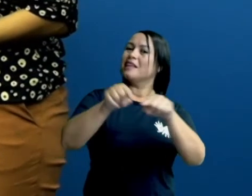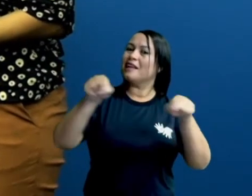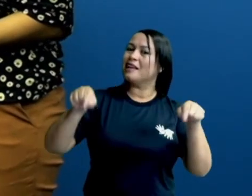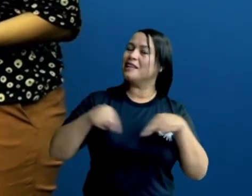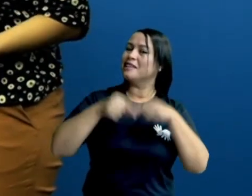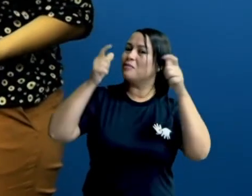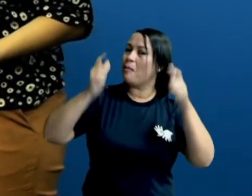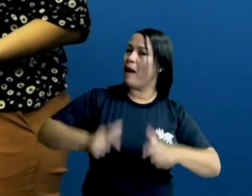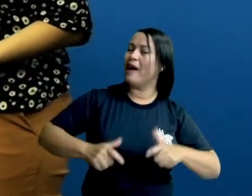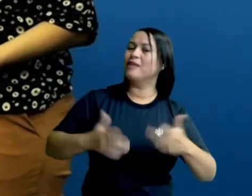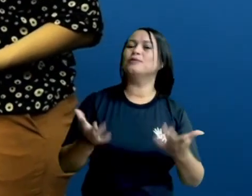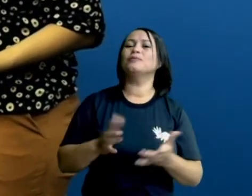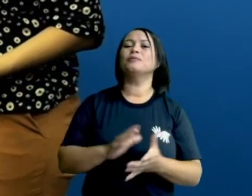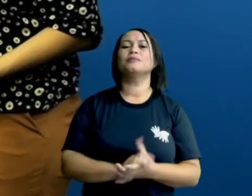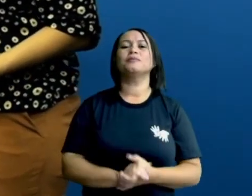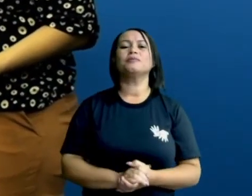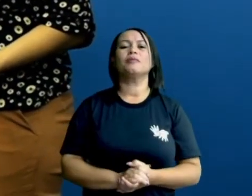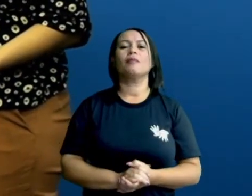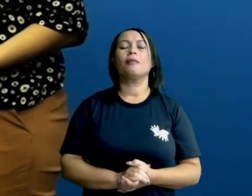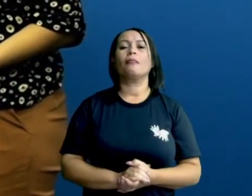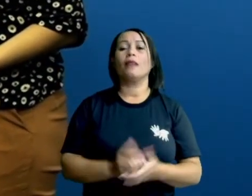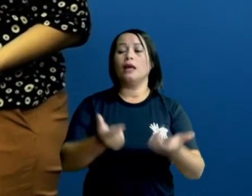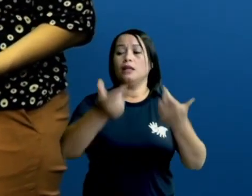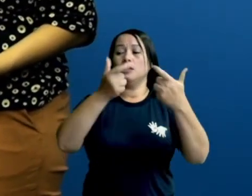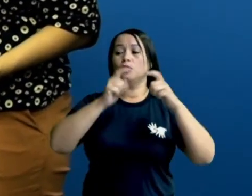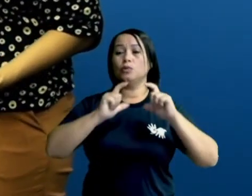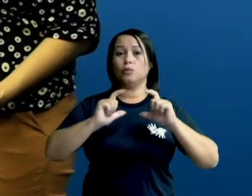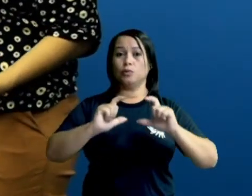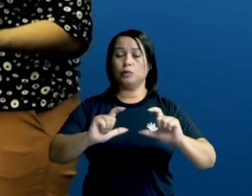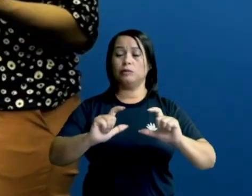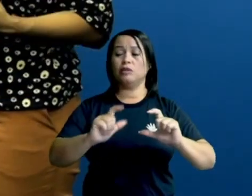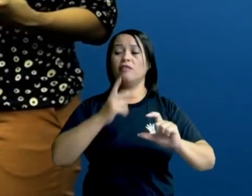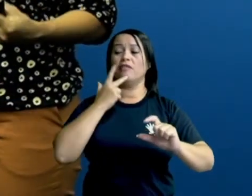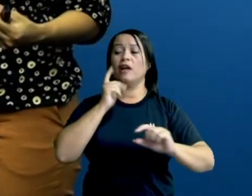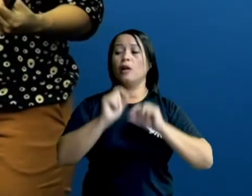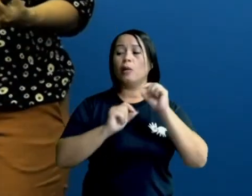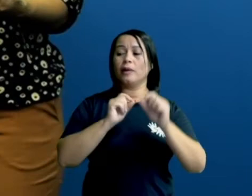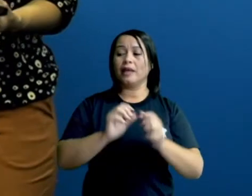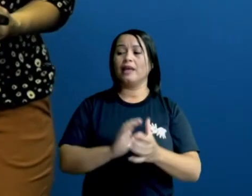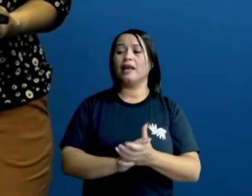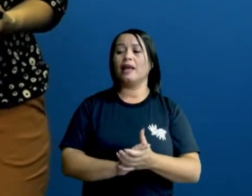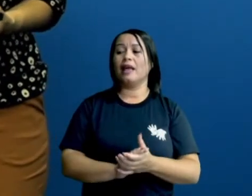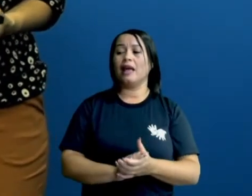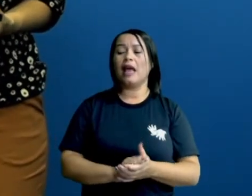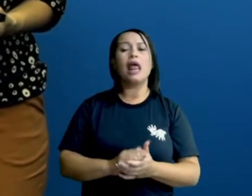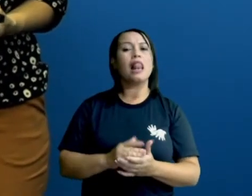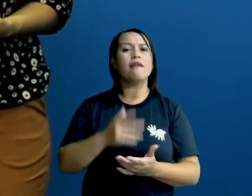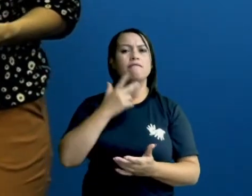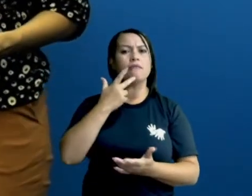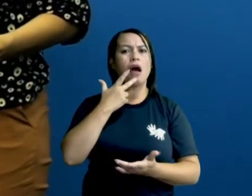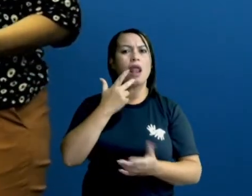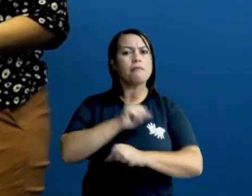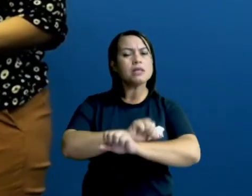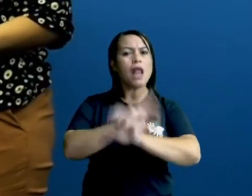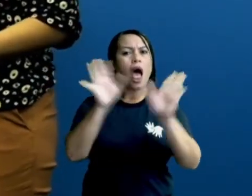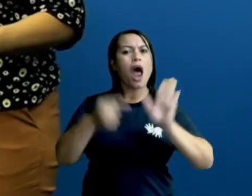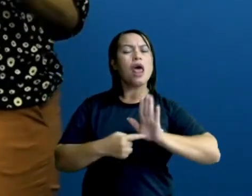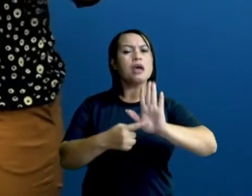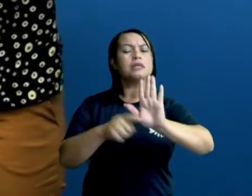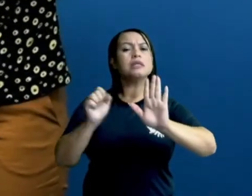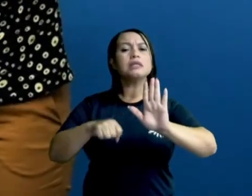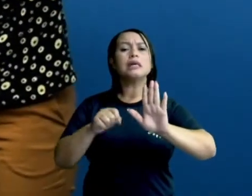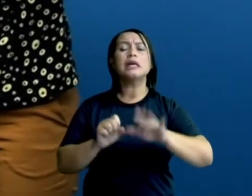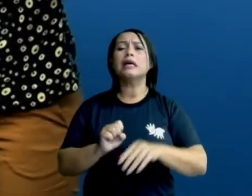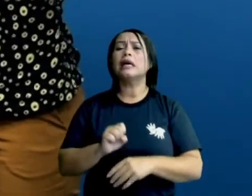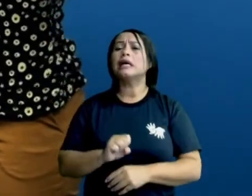espaço. Então, ó, a última estrofe, ele vai ser mais incisivo ainda. Ele diz assim: